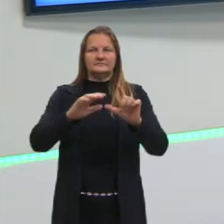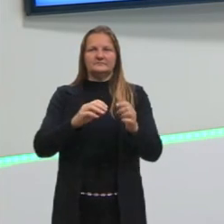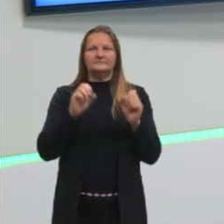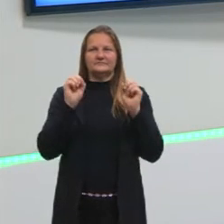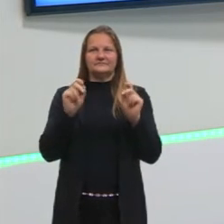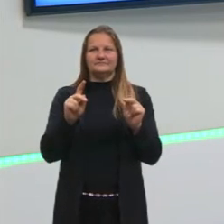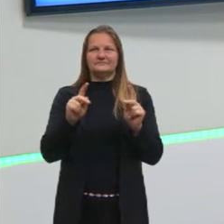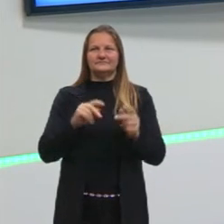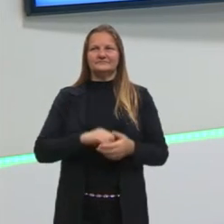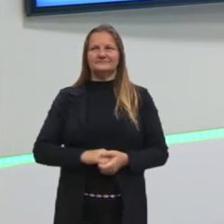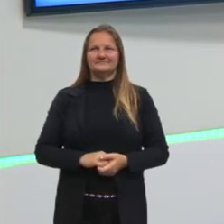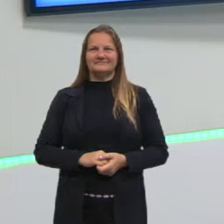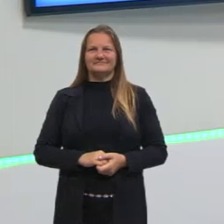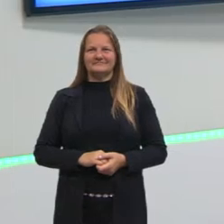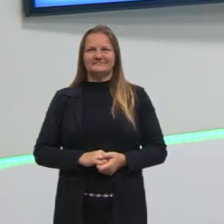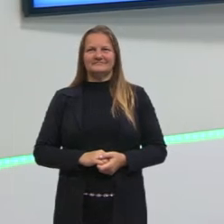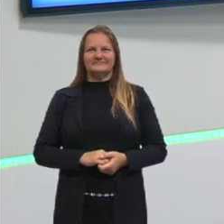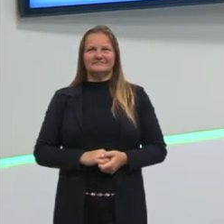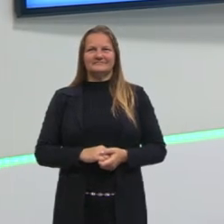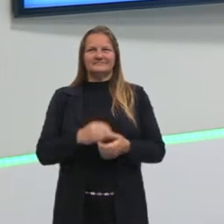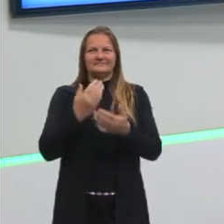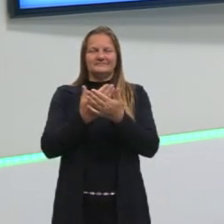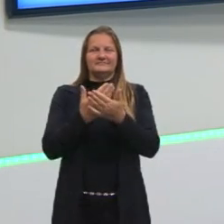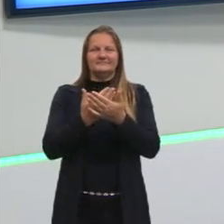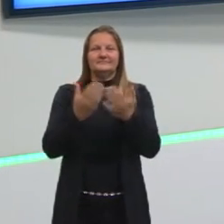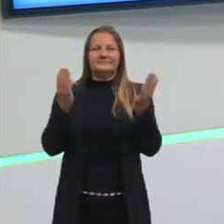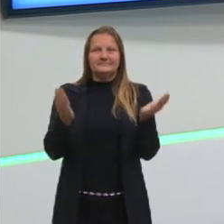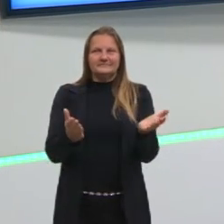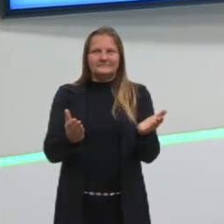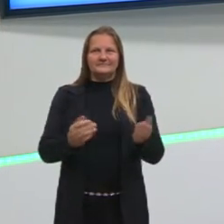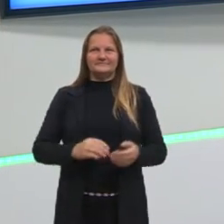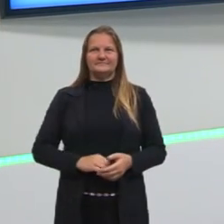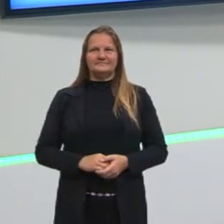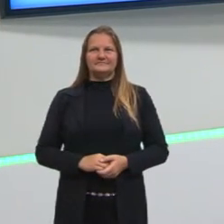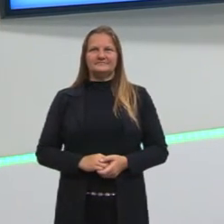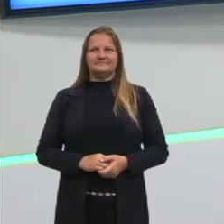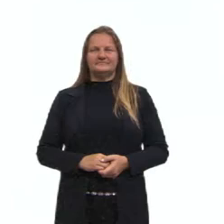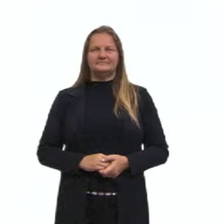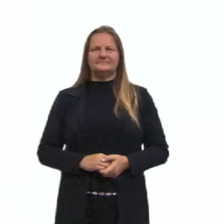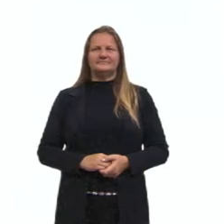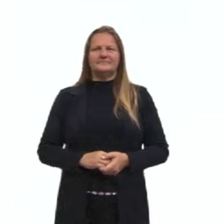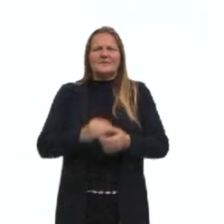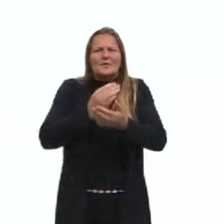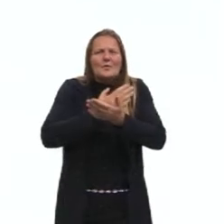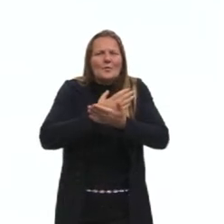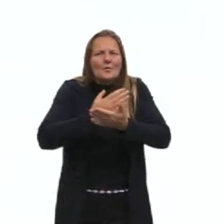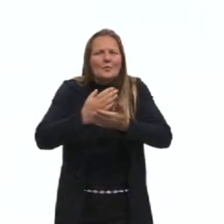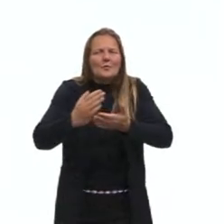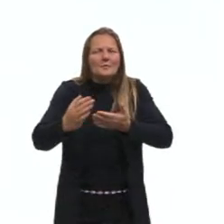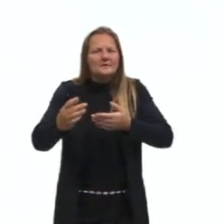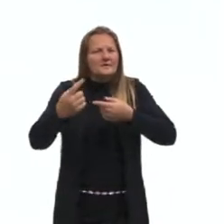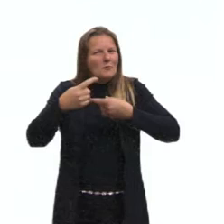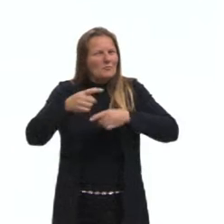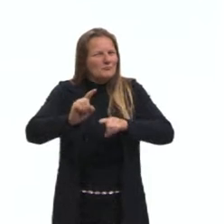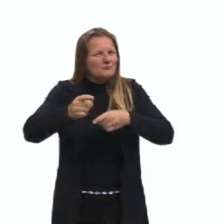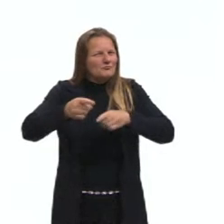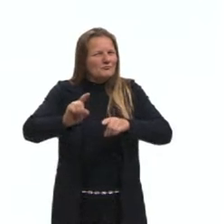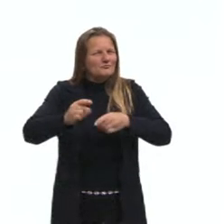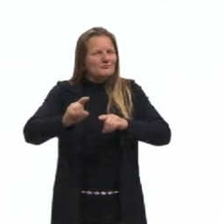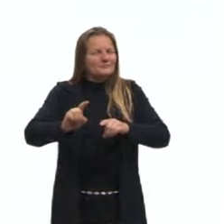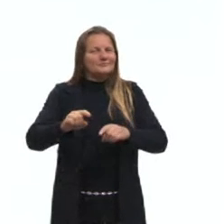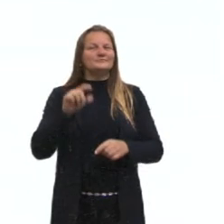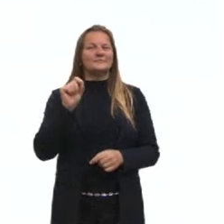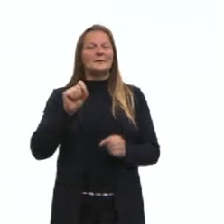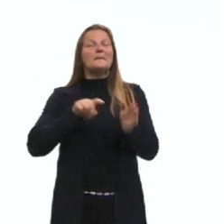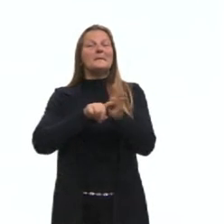Certo? Então tá, vamos para a nossa aula de hoje. Bom, então para iniciar, como a gente sempre faz, eu trago então